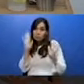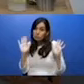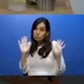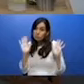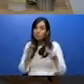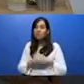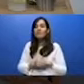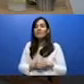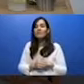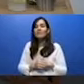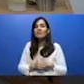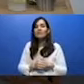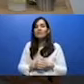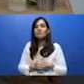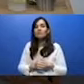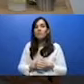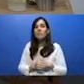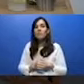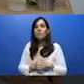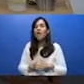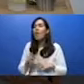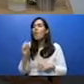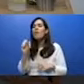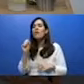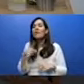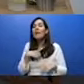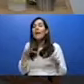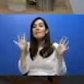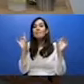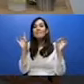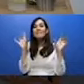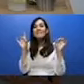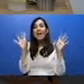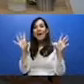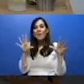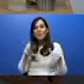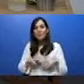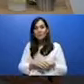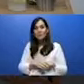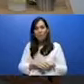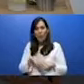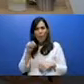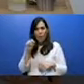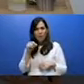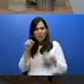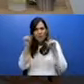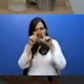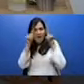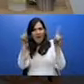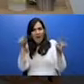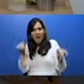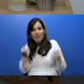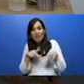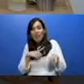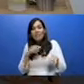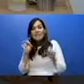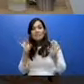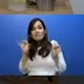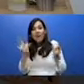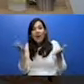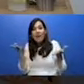sobre quem seria a Mona Lisa, né? O que ela tem de especial? O que vocês acham que a figura da Mona Lisa, aquele quadro, tem de